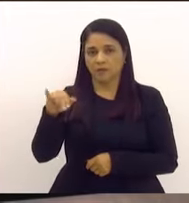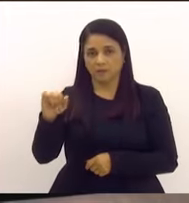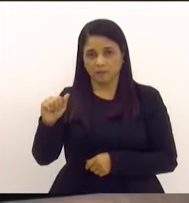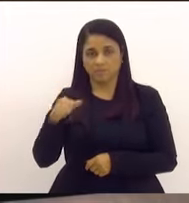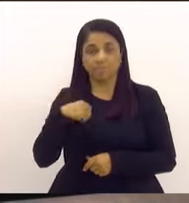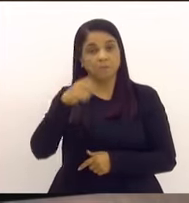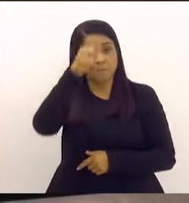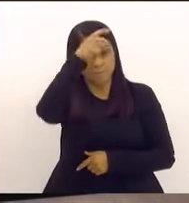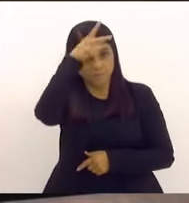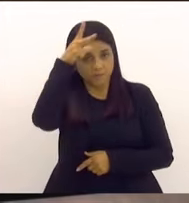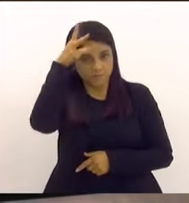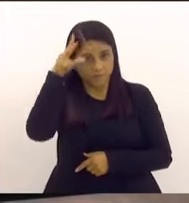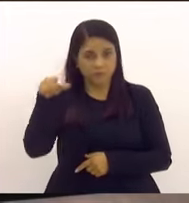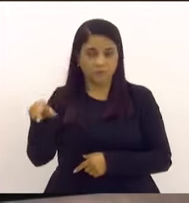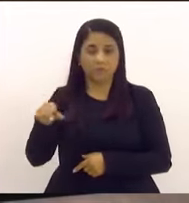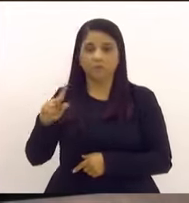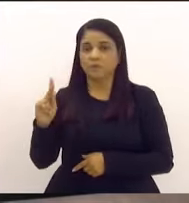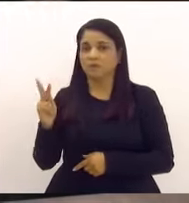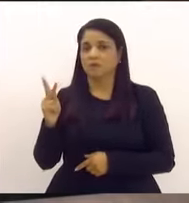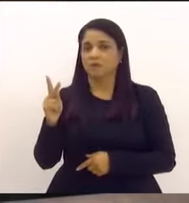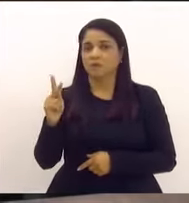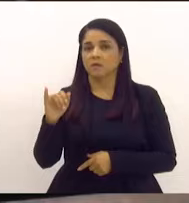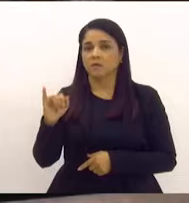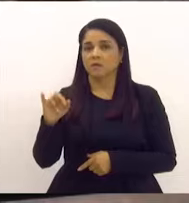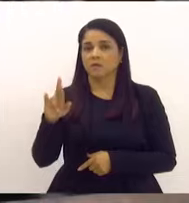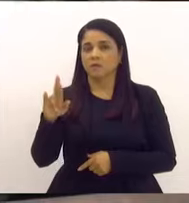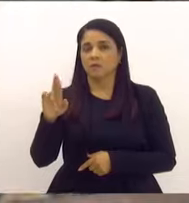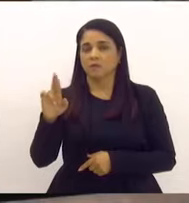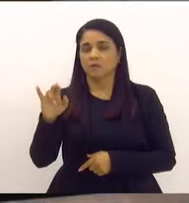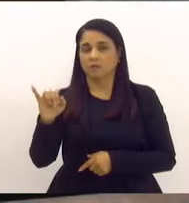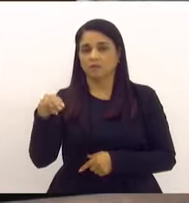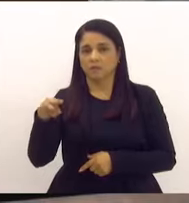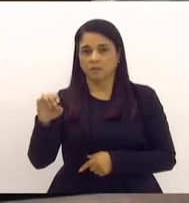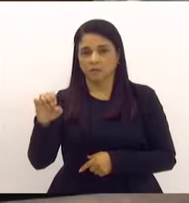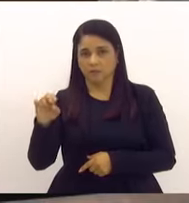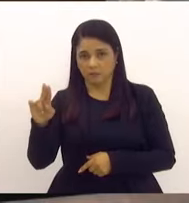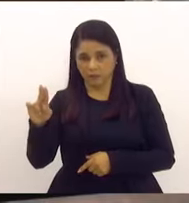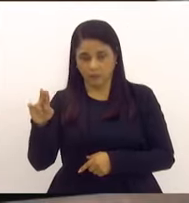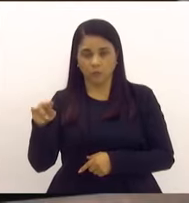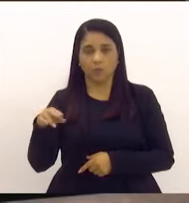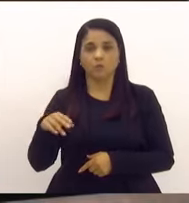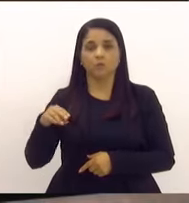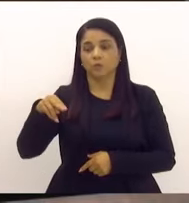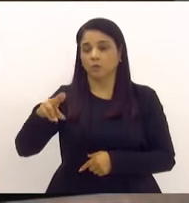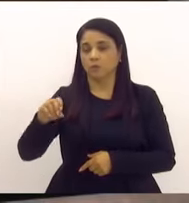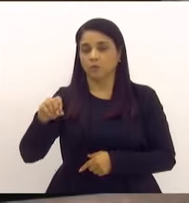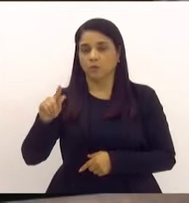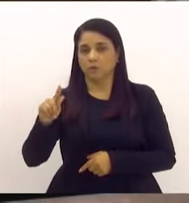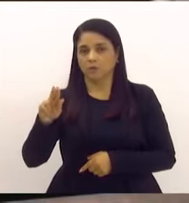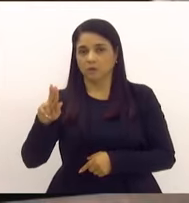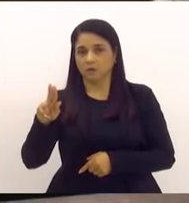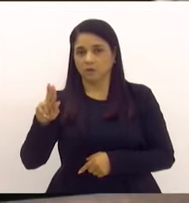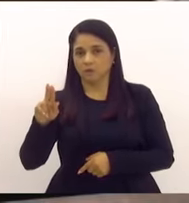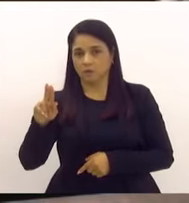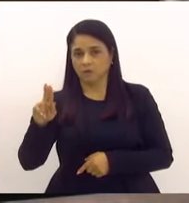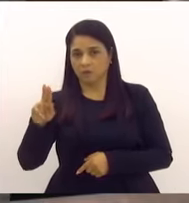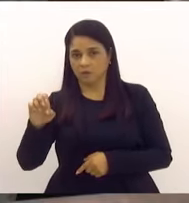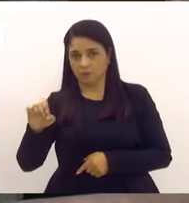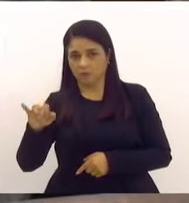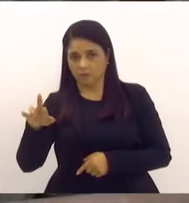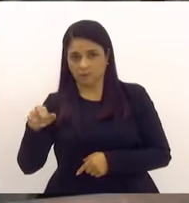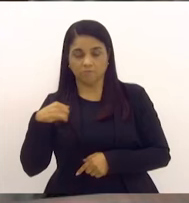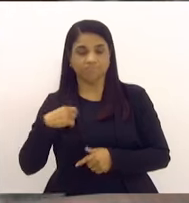Prefeito esse que há poucos dias nós denunciamos que ele queria levar para aquela cidade a máfia do reboque. E imediatamente ele